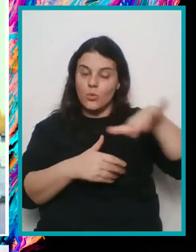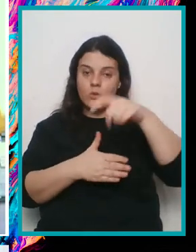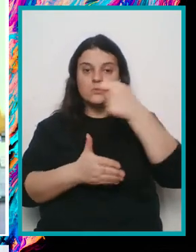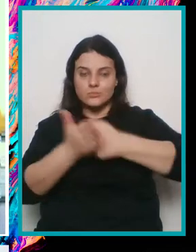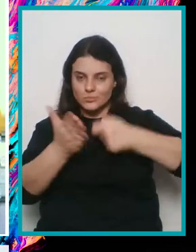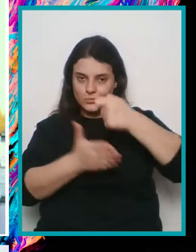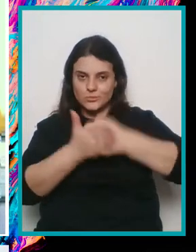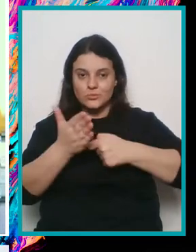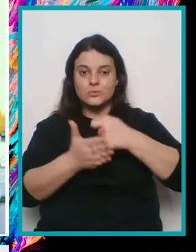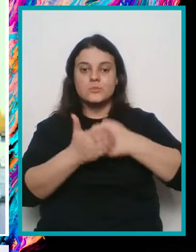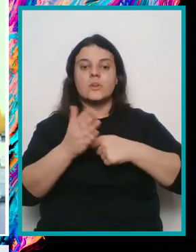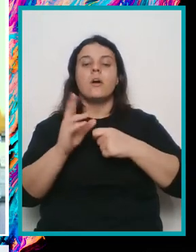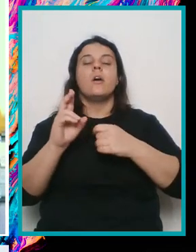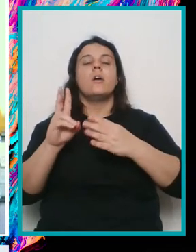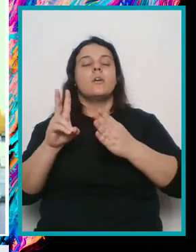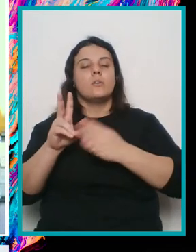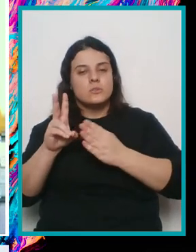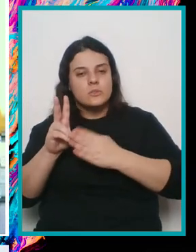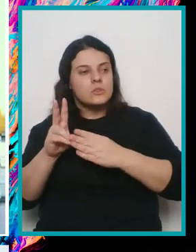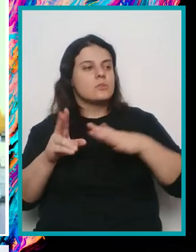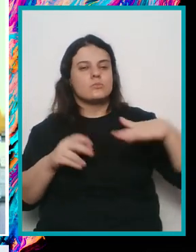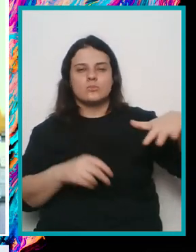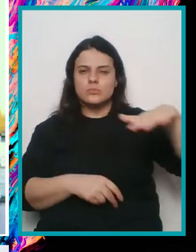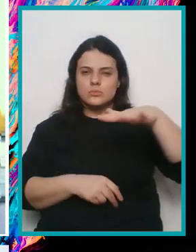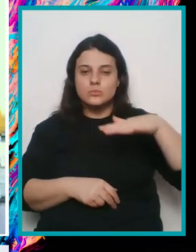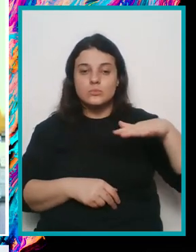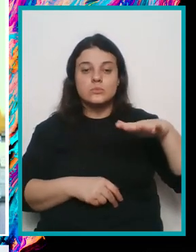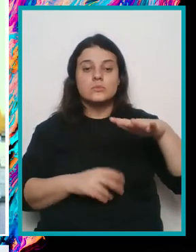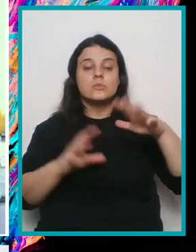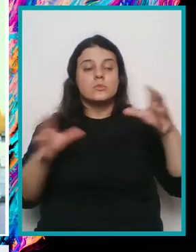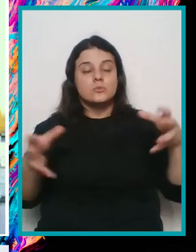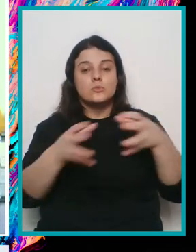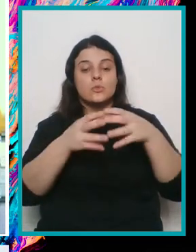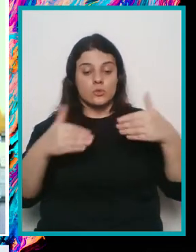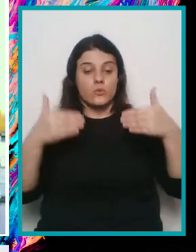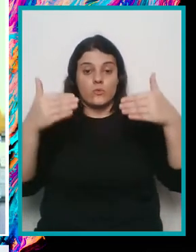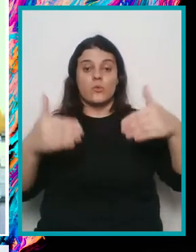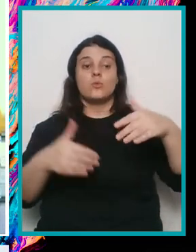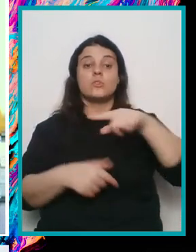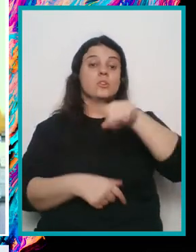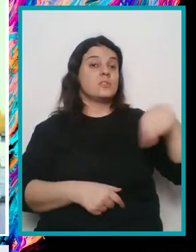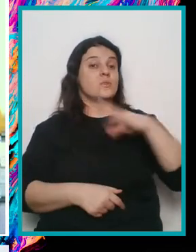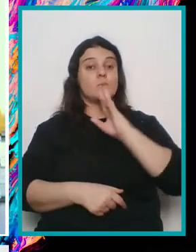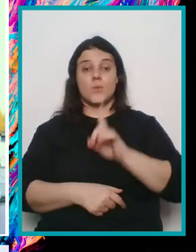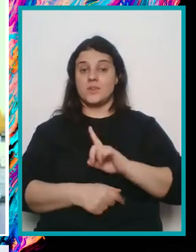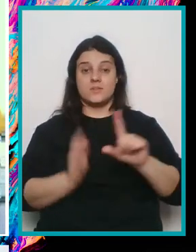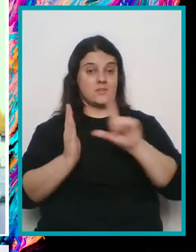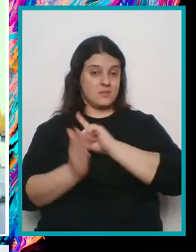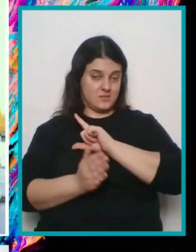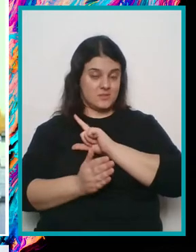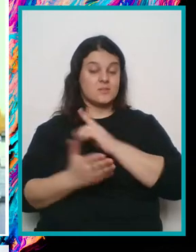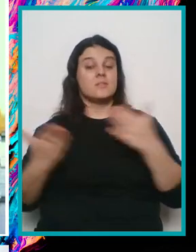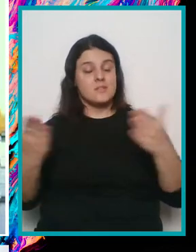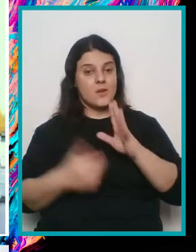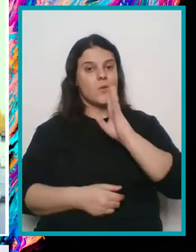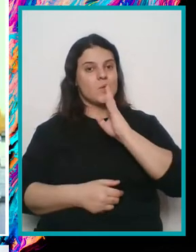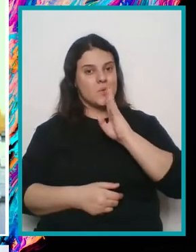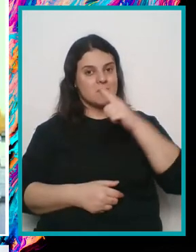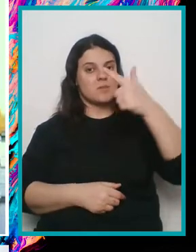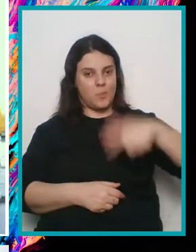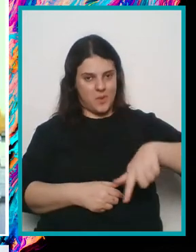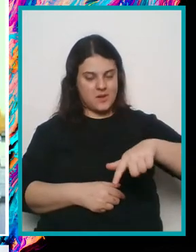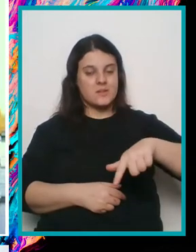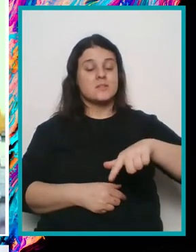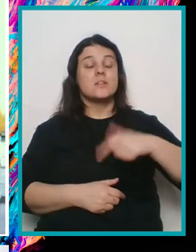agora. E eu estou vendo que está sendo um movimento de união, assim. Não vejo isso acontecendo só no Brasil, como